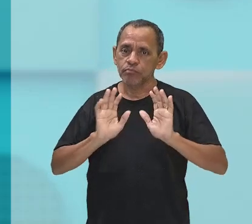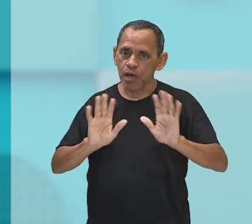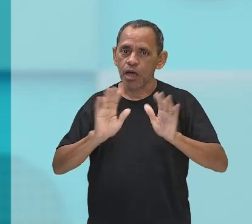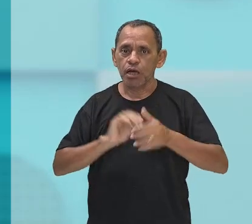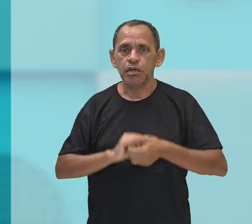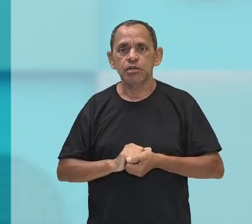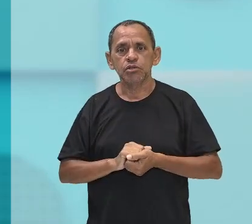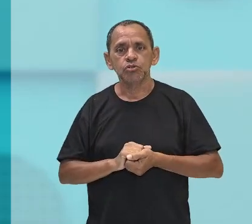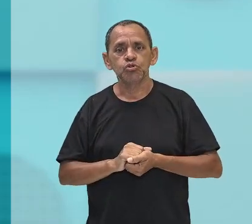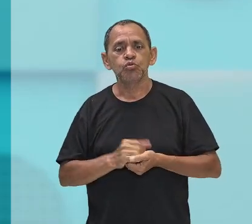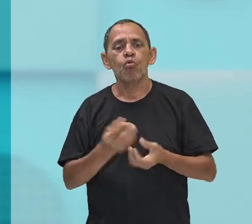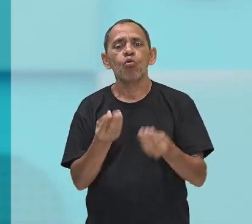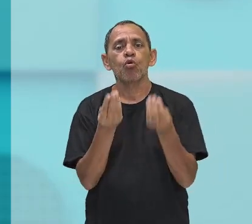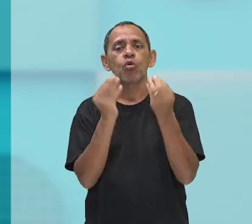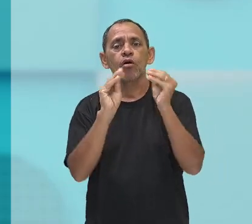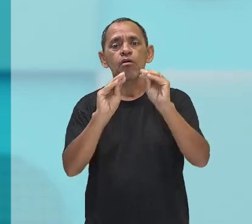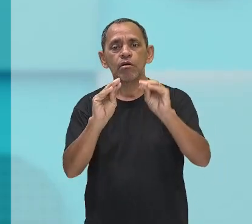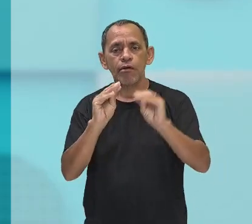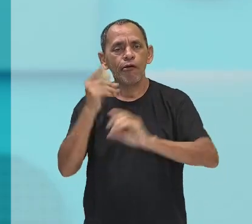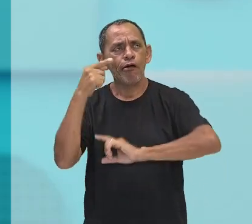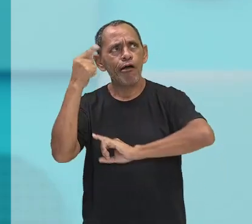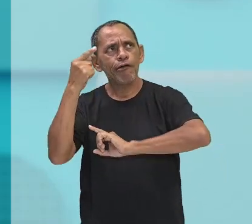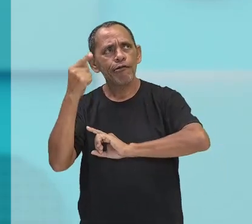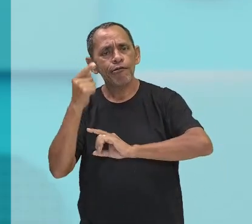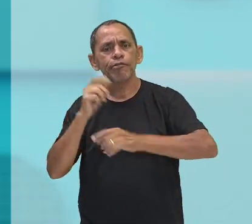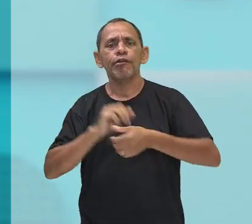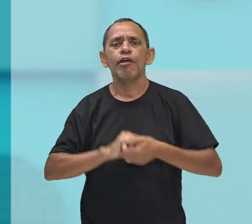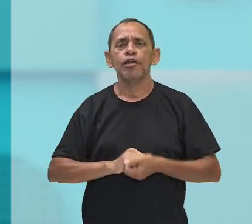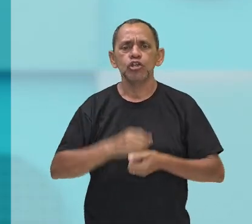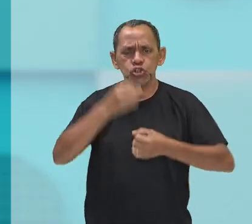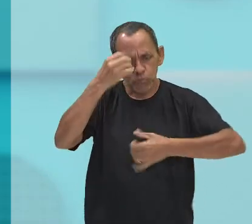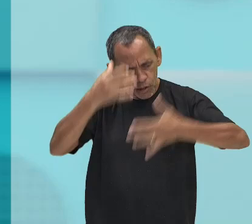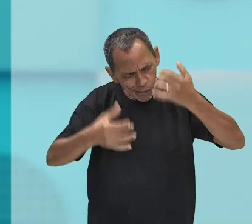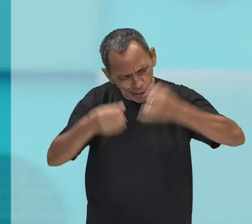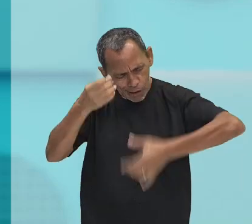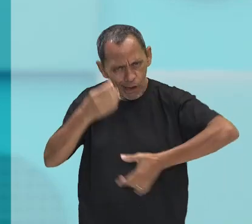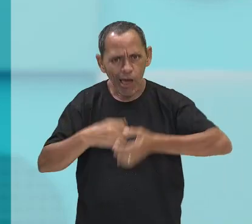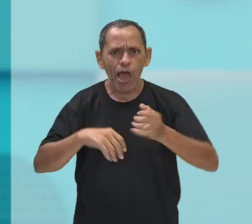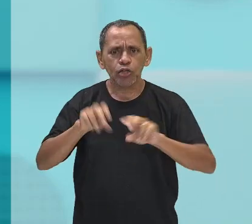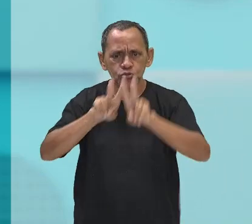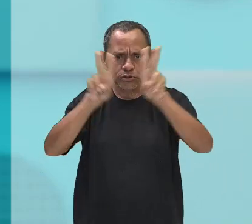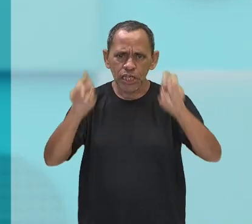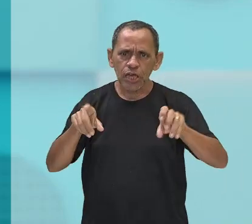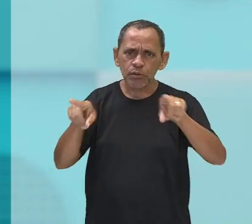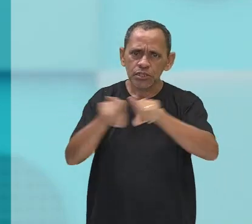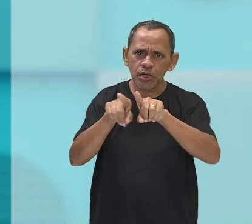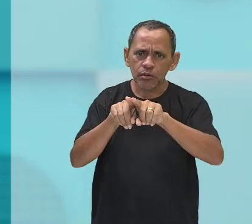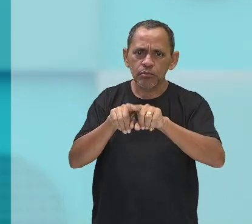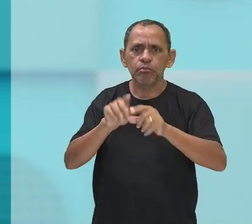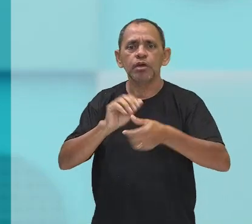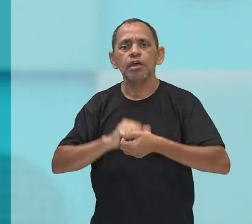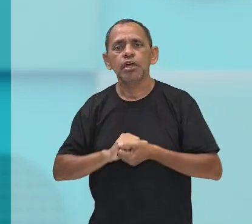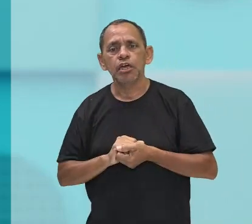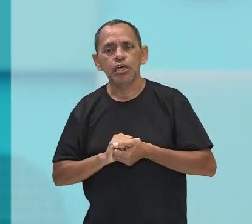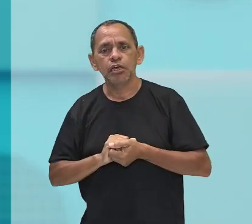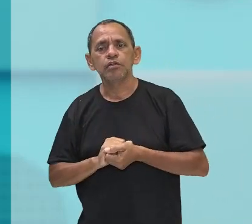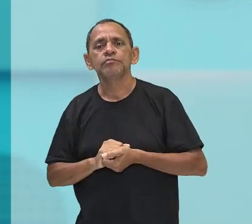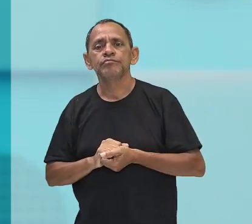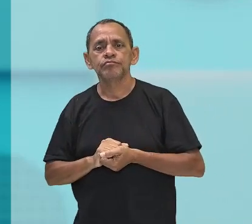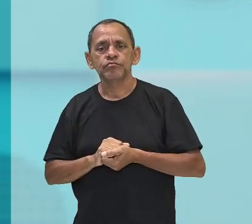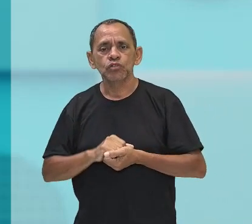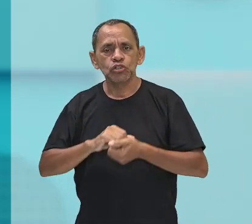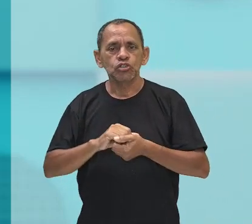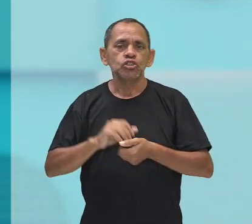colocar aí as ideias que vocês já têm sobre, né, sobre aquele determinado assunto. Vocês vão trazer isso e vão juntar,